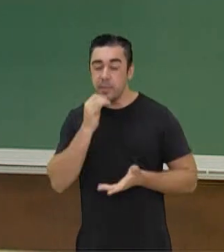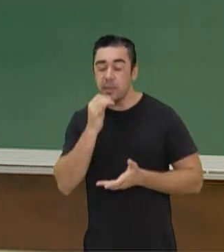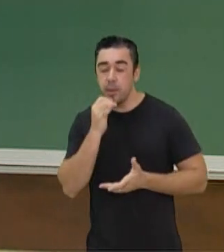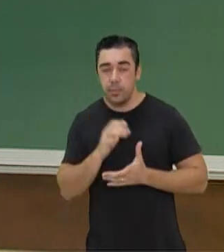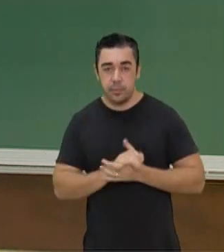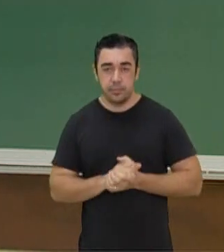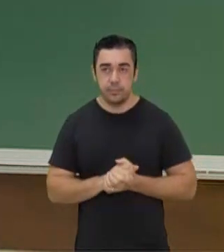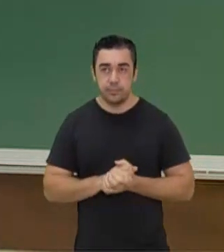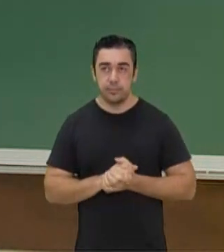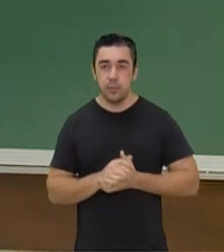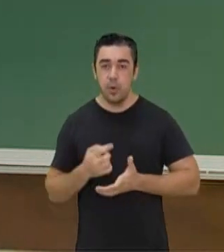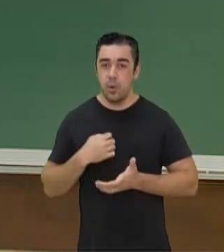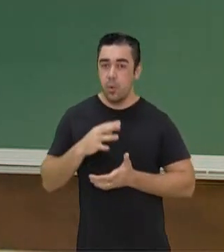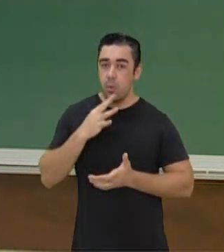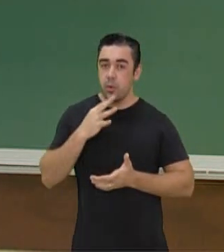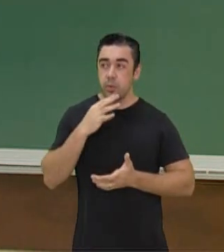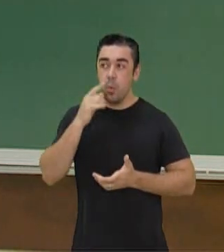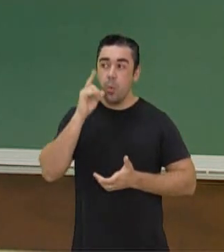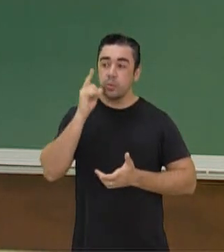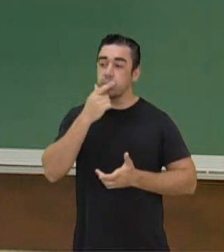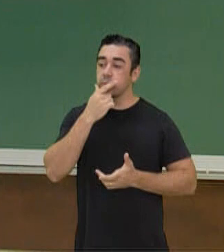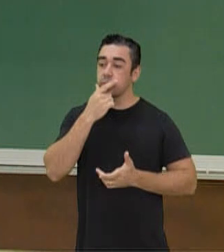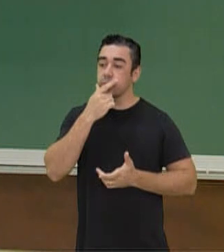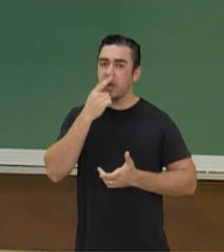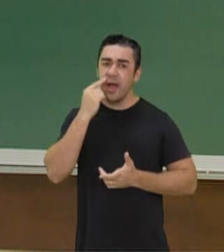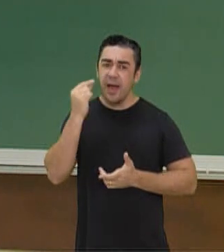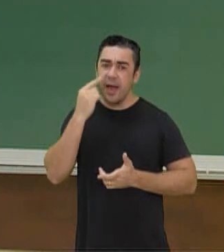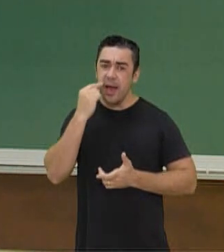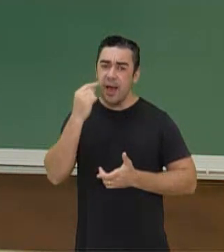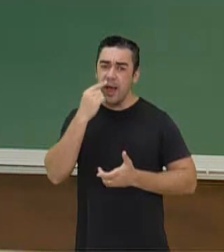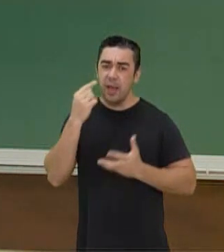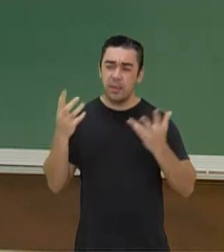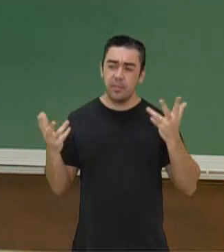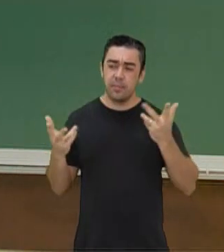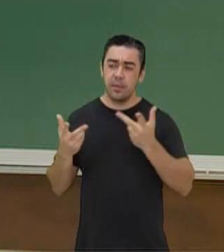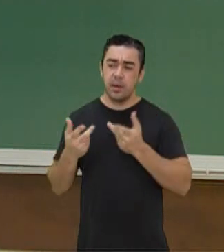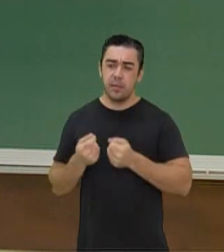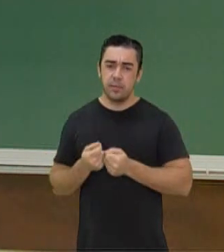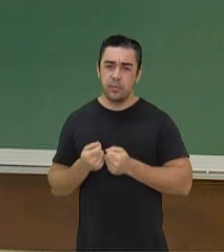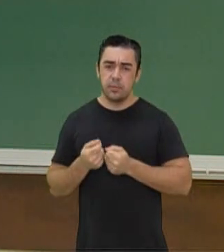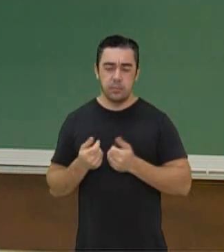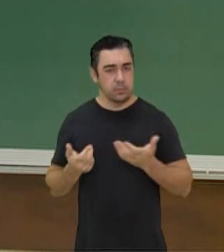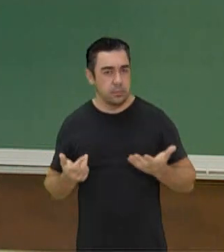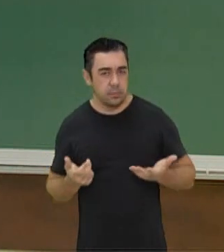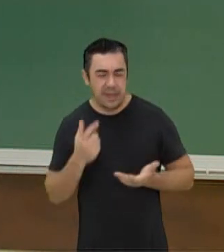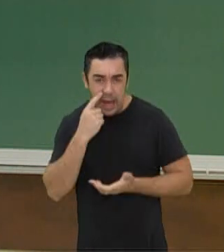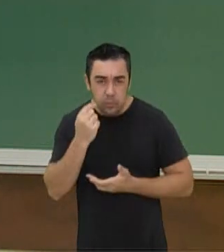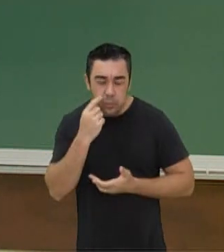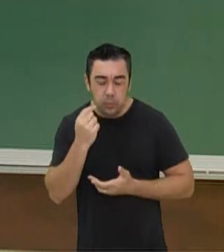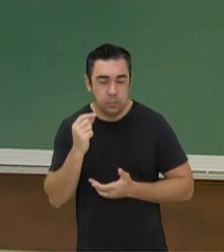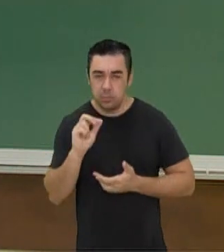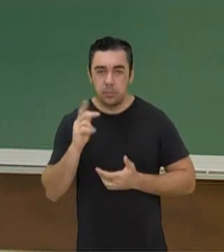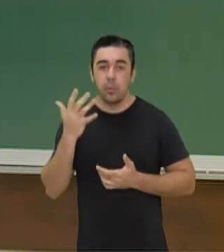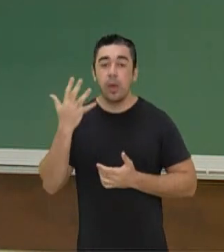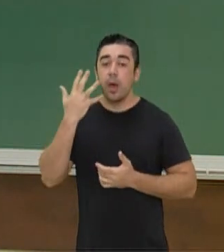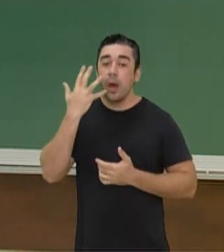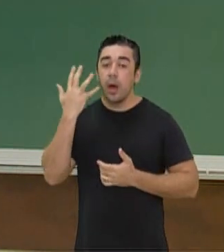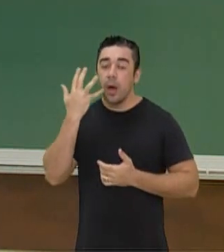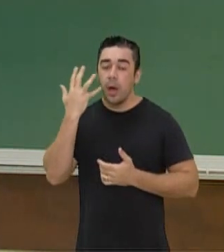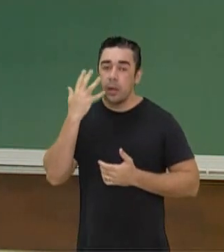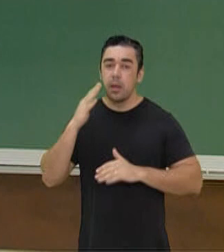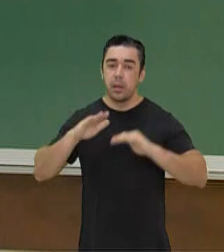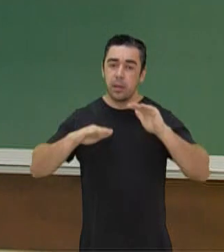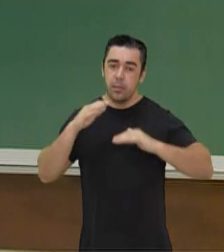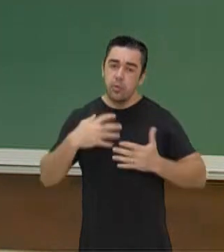sentido. Ah, eu conheci ontem um gato maravilhoso na noite. É claro, gente, que dependendo ali do meu jeito